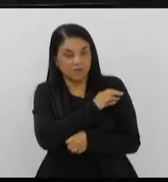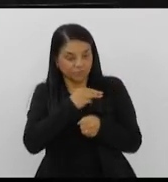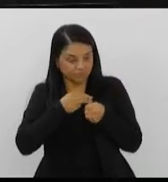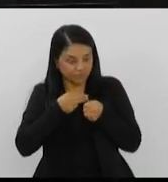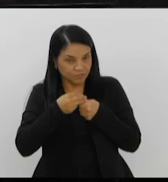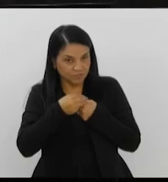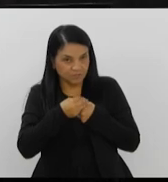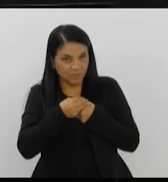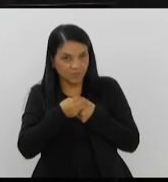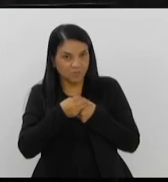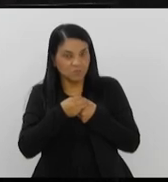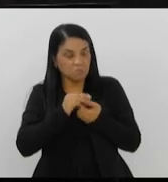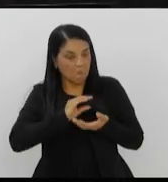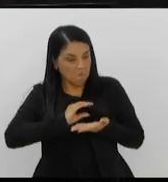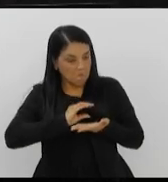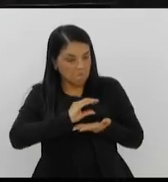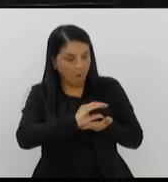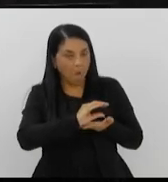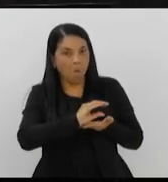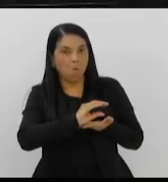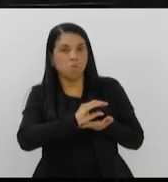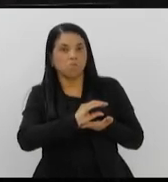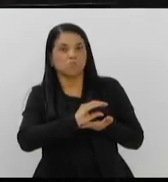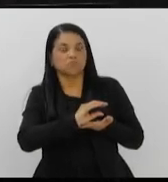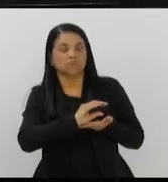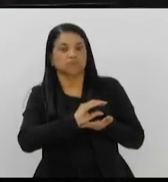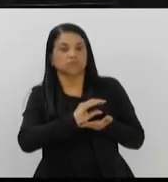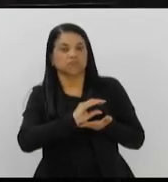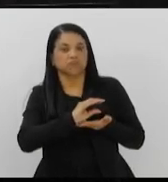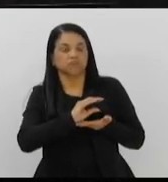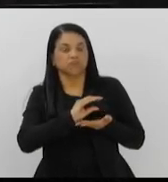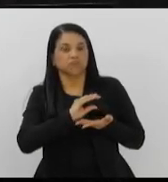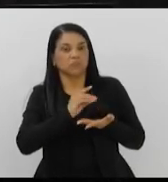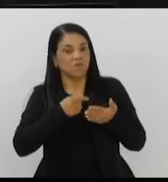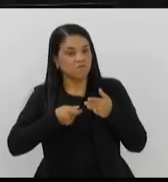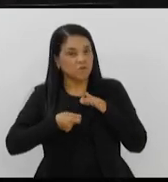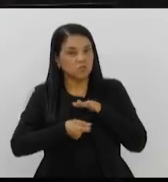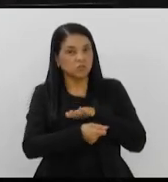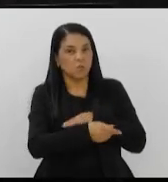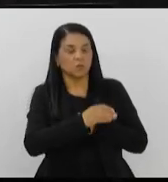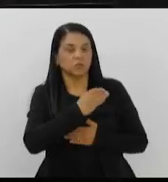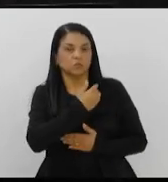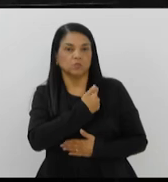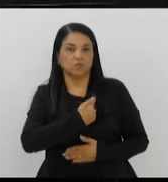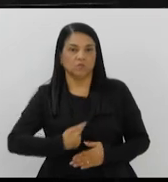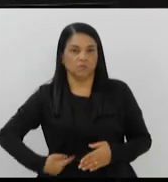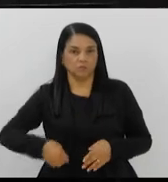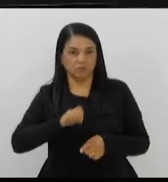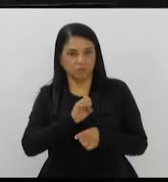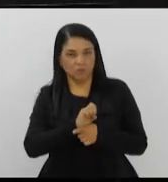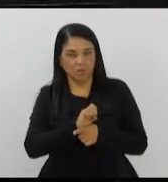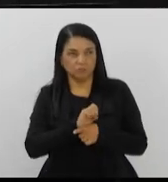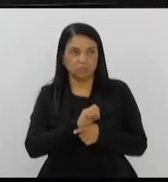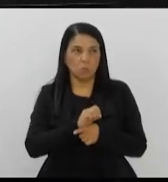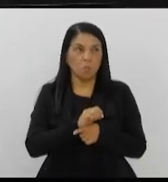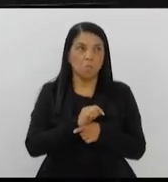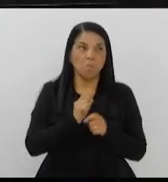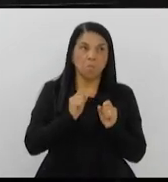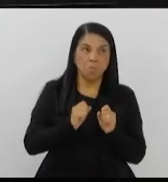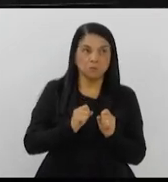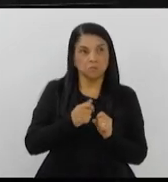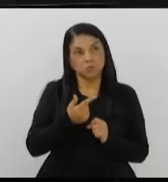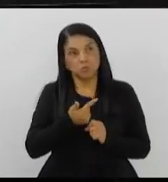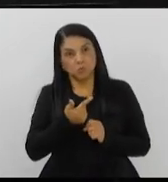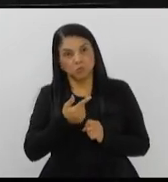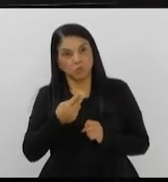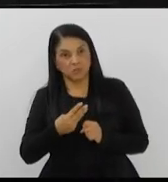município que mais recebeu recurso do governo do Estado, está entre o segundo ou o terceiro.